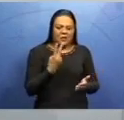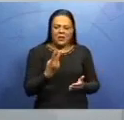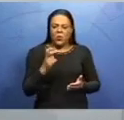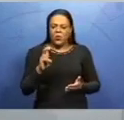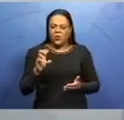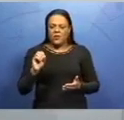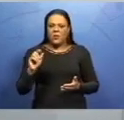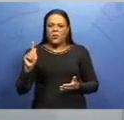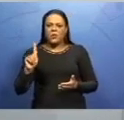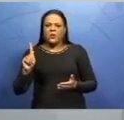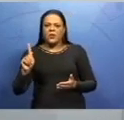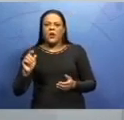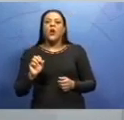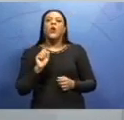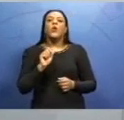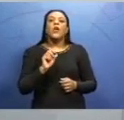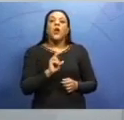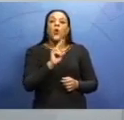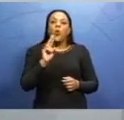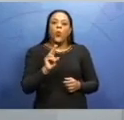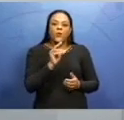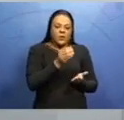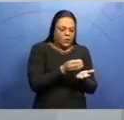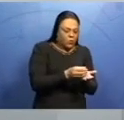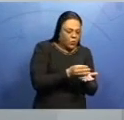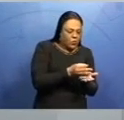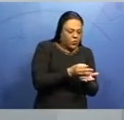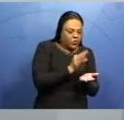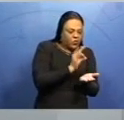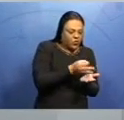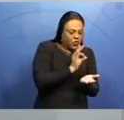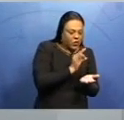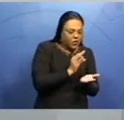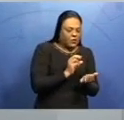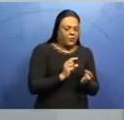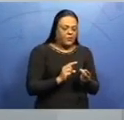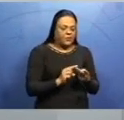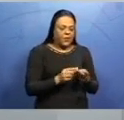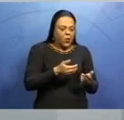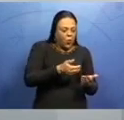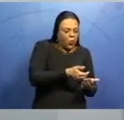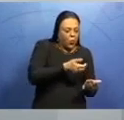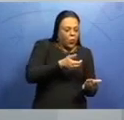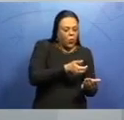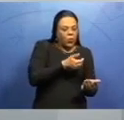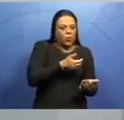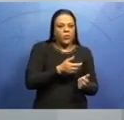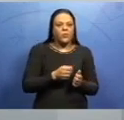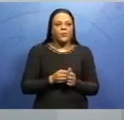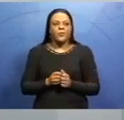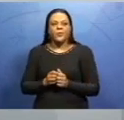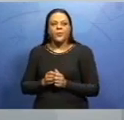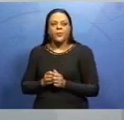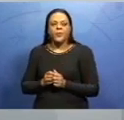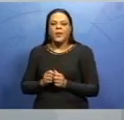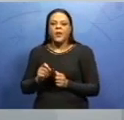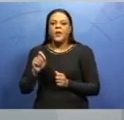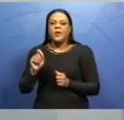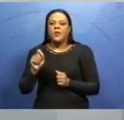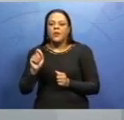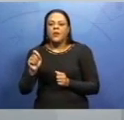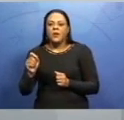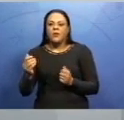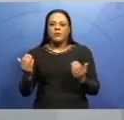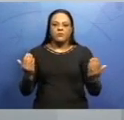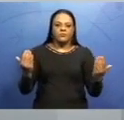muitas vezes, utilizamos as xícaras e as colheres. As principais equivalências entre copos ou colheres